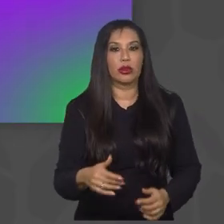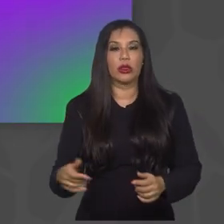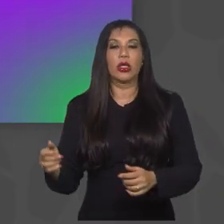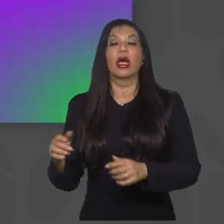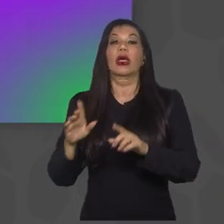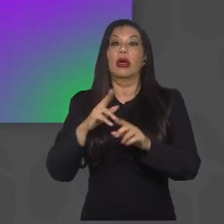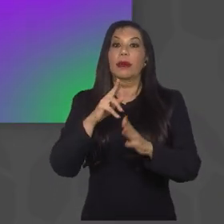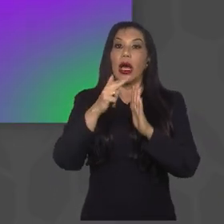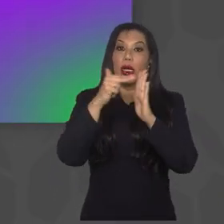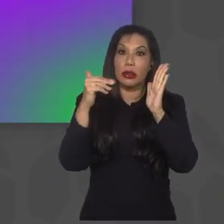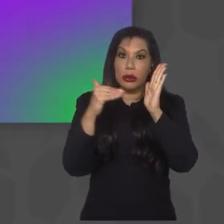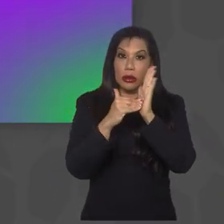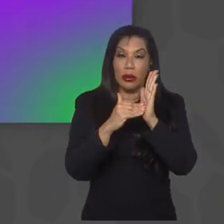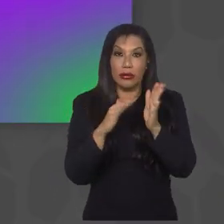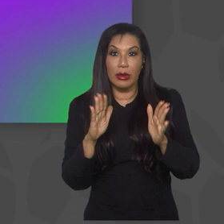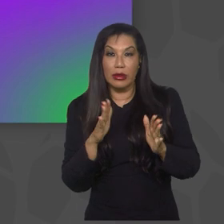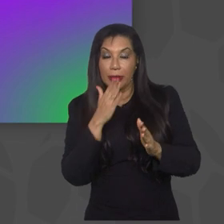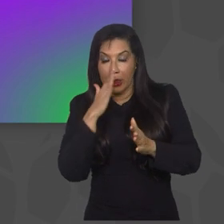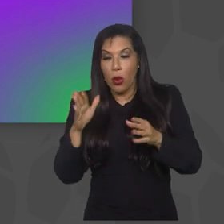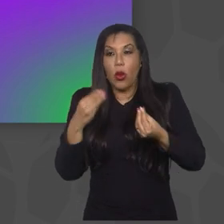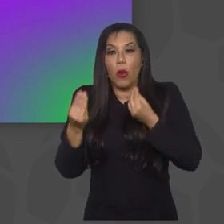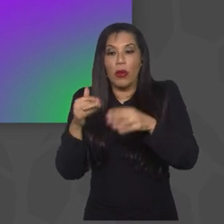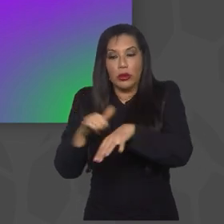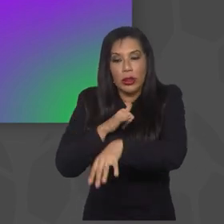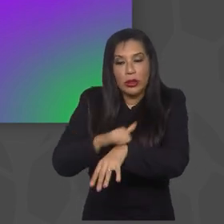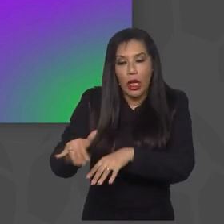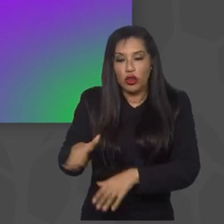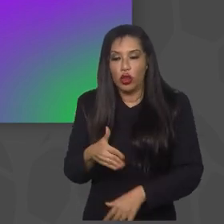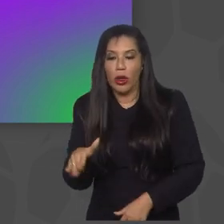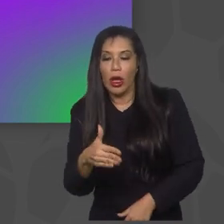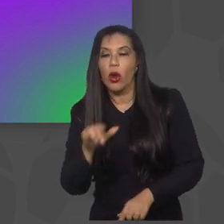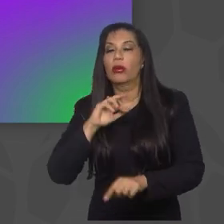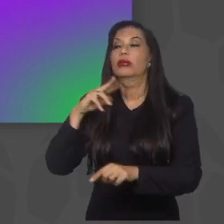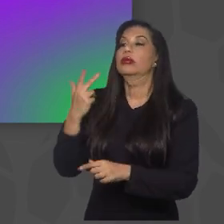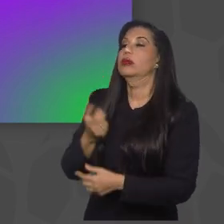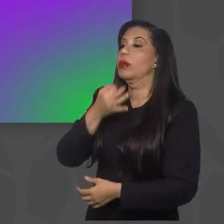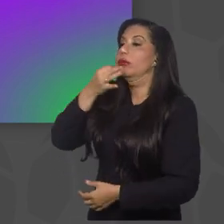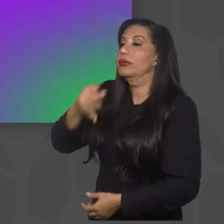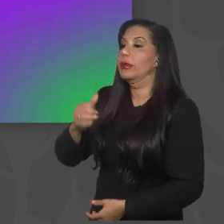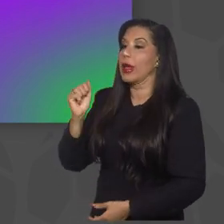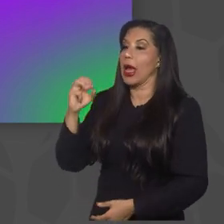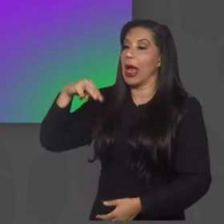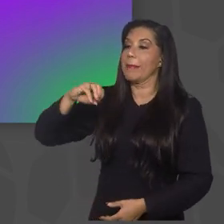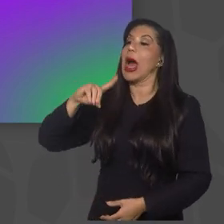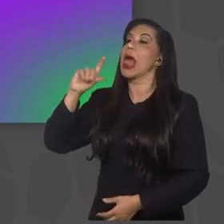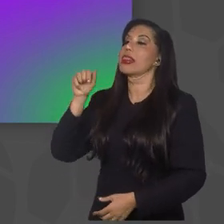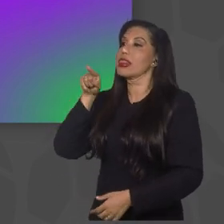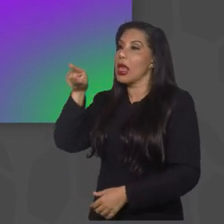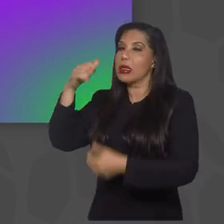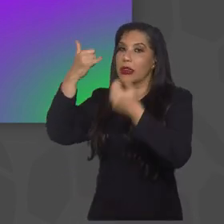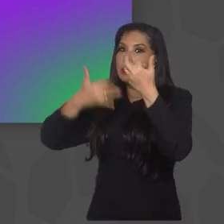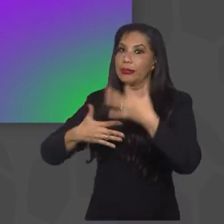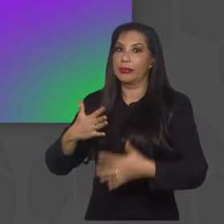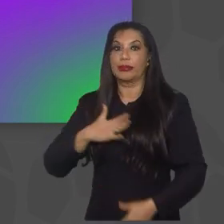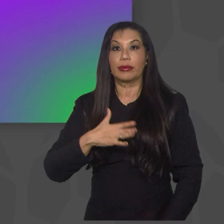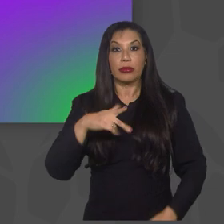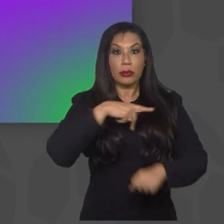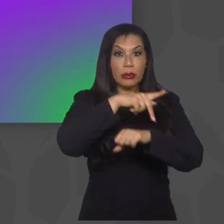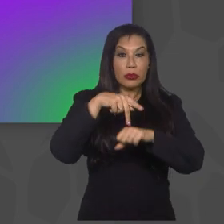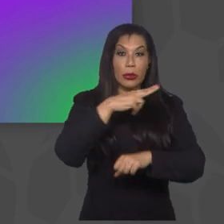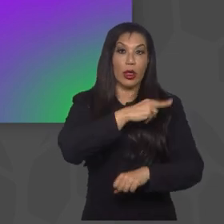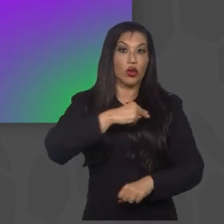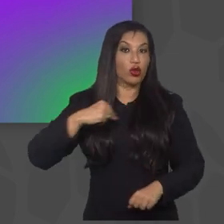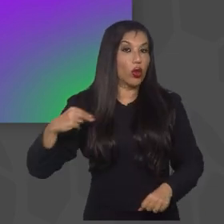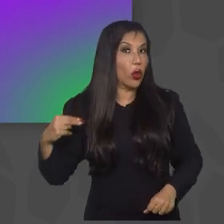Nova Zelândia, então, iria se fechar lá atrás. O que você espera, Amanda? Bom, a Noruega, como eu falei,